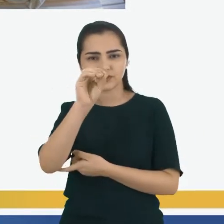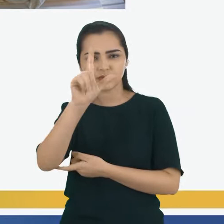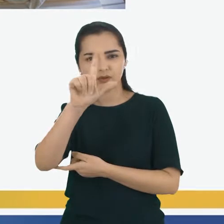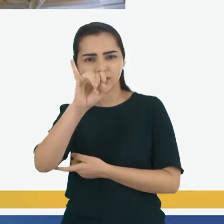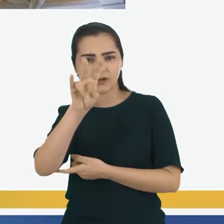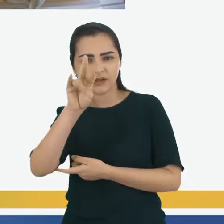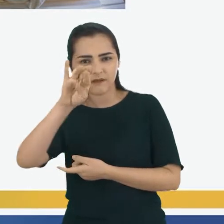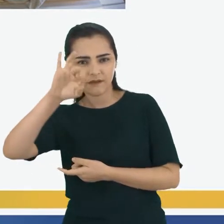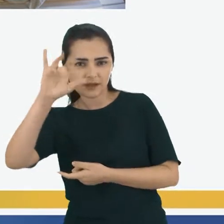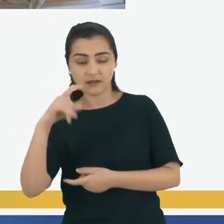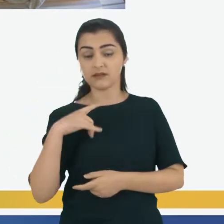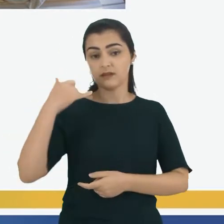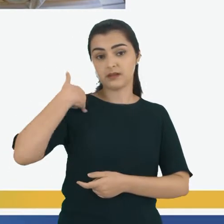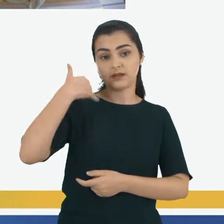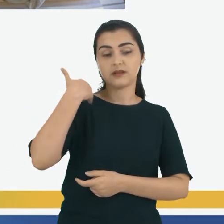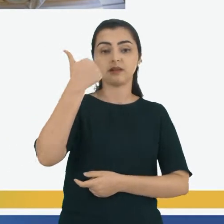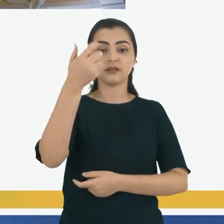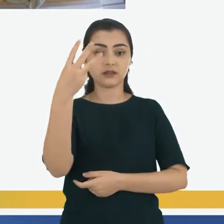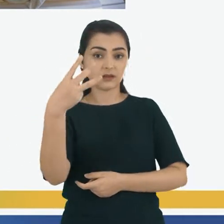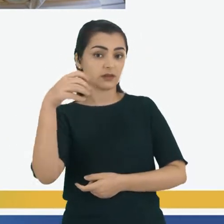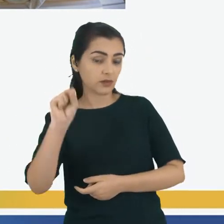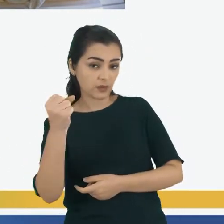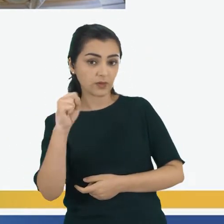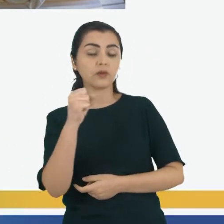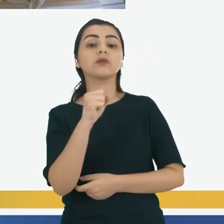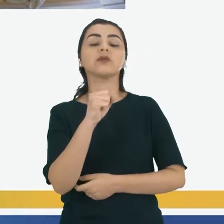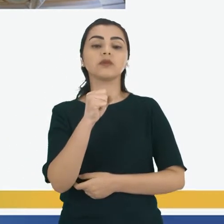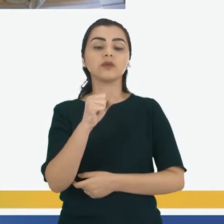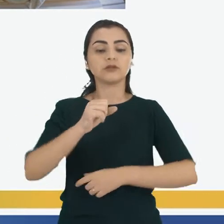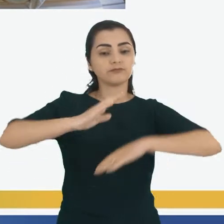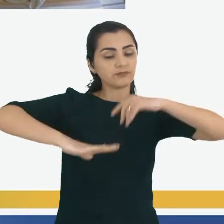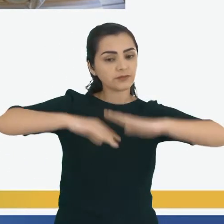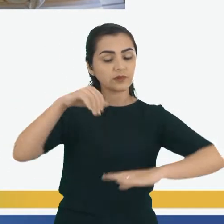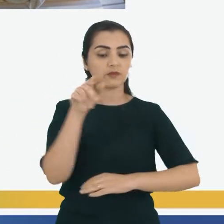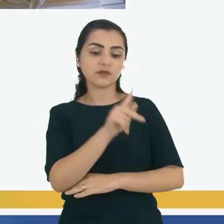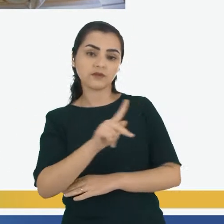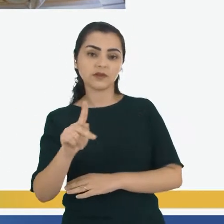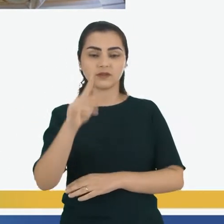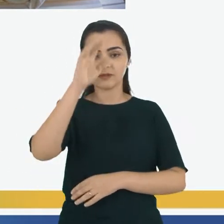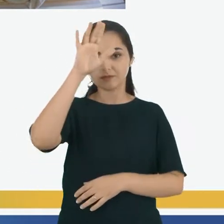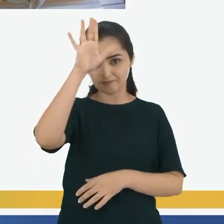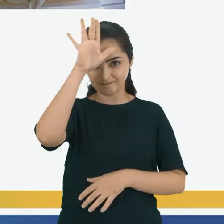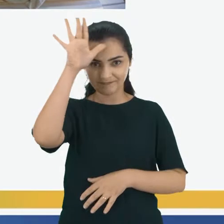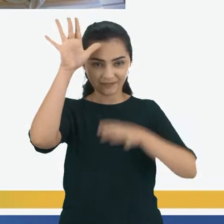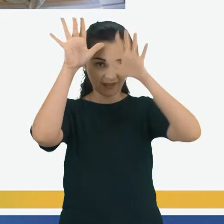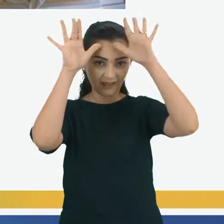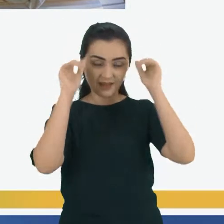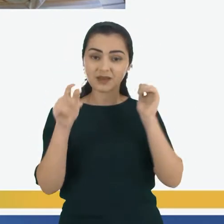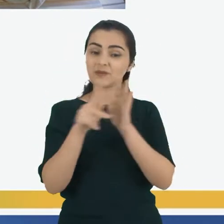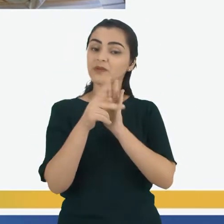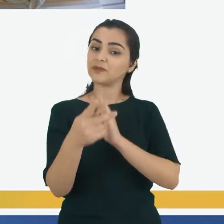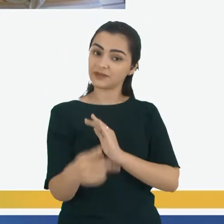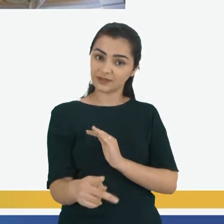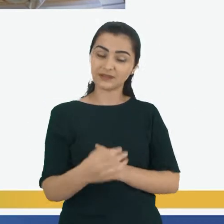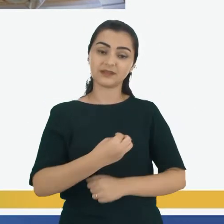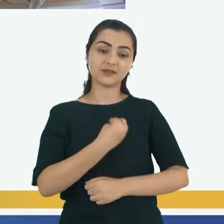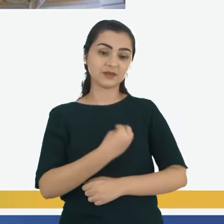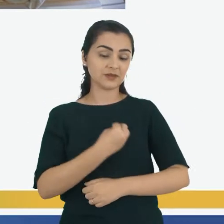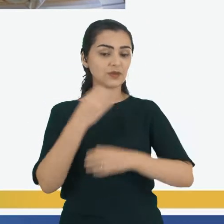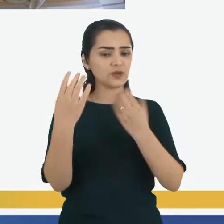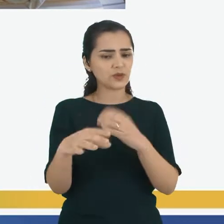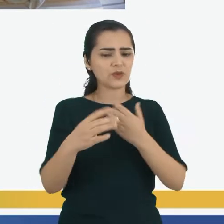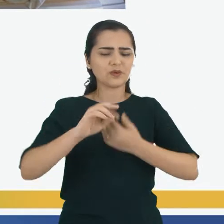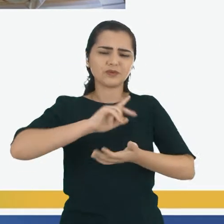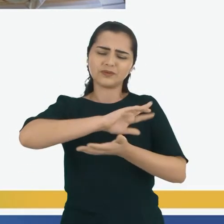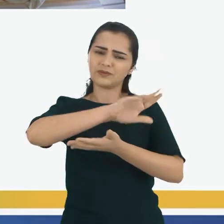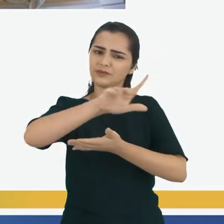tem 38 anos, é artista, escultor e professor acreano. Participou de vários concursos de